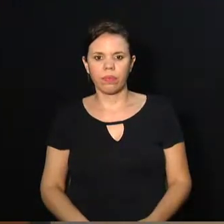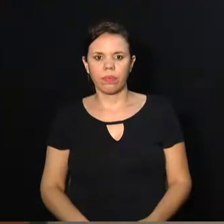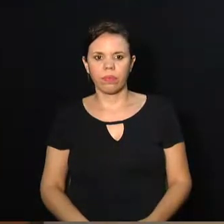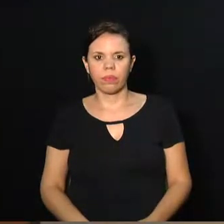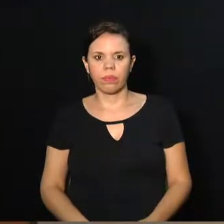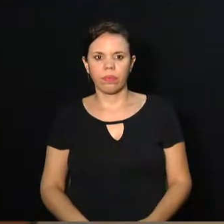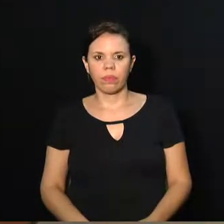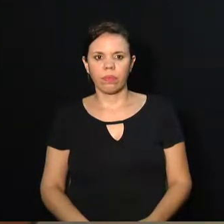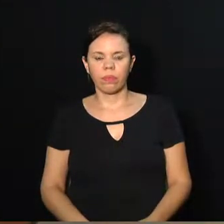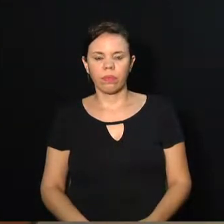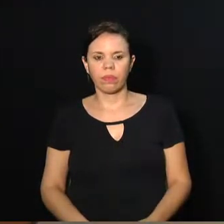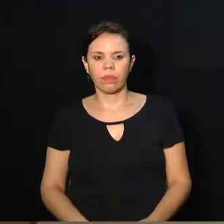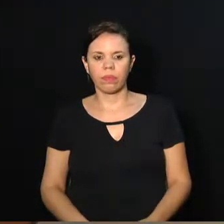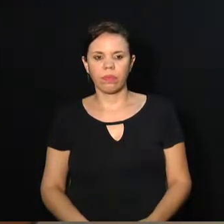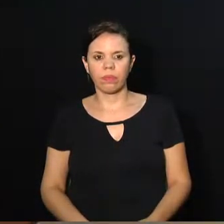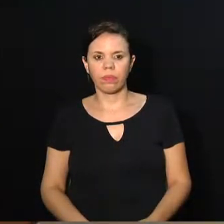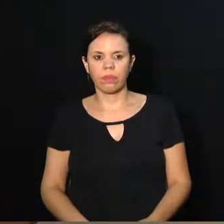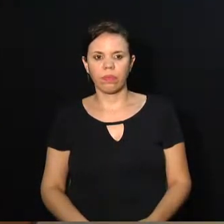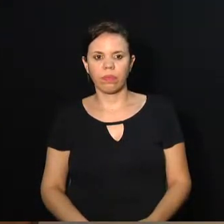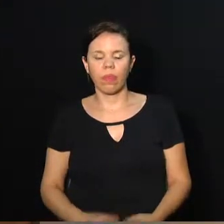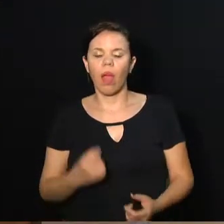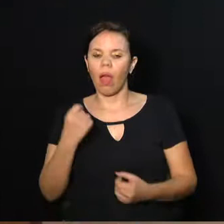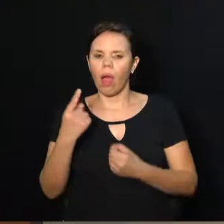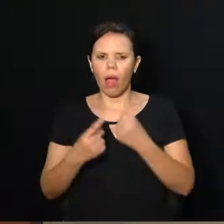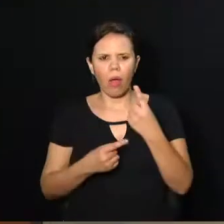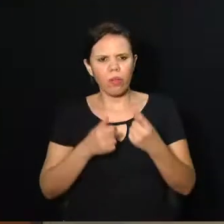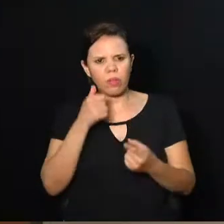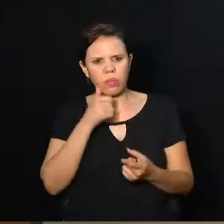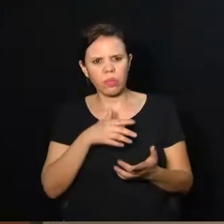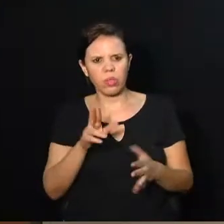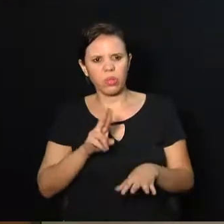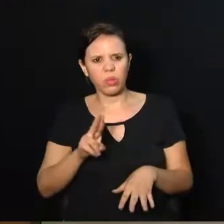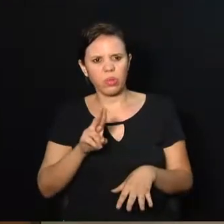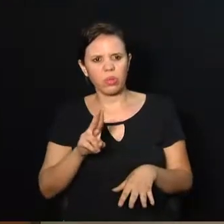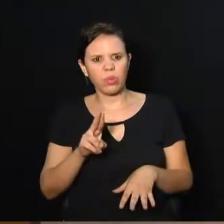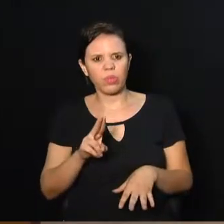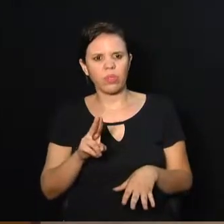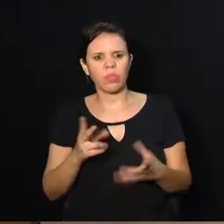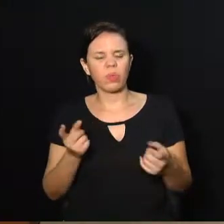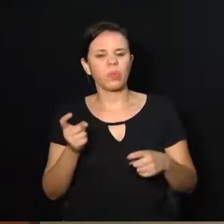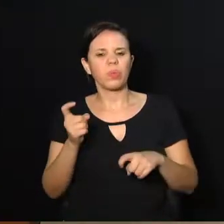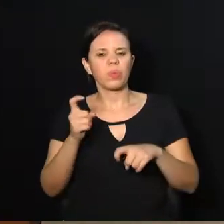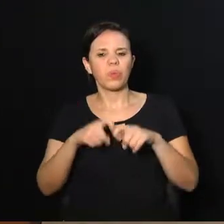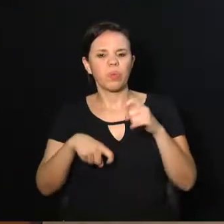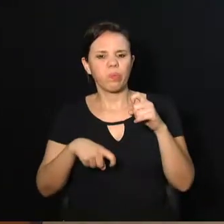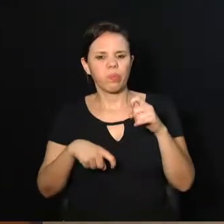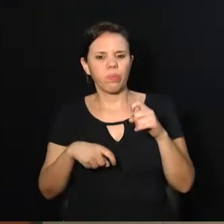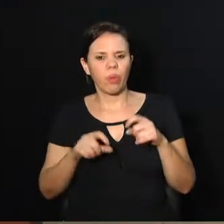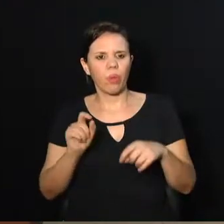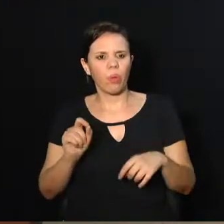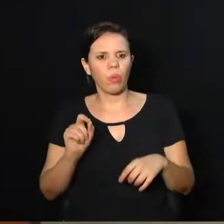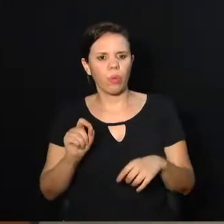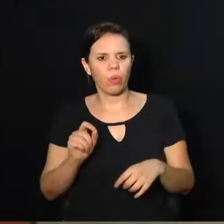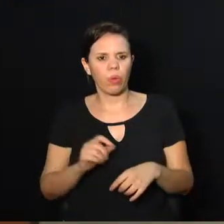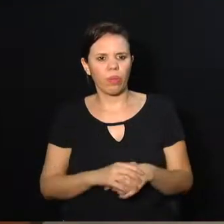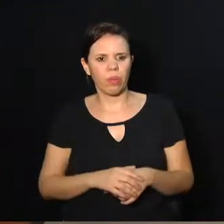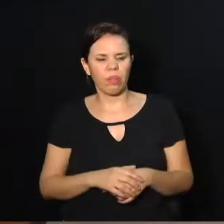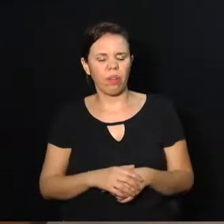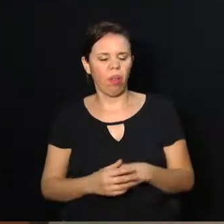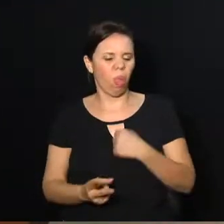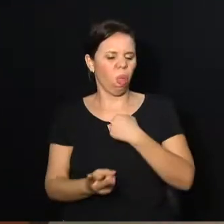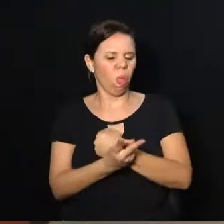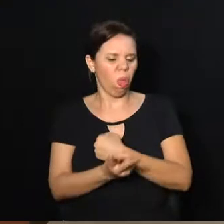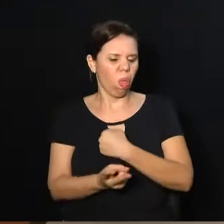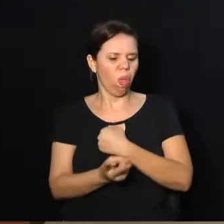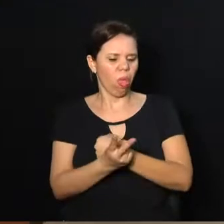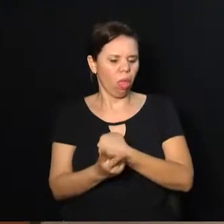Estava vendo aqui. Algumas mulheres elas acabam utilizando do sexo até como uma maneira de proteção, né?